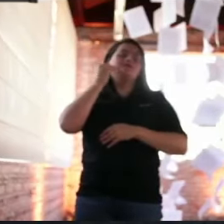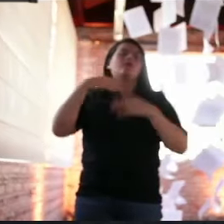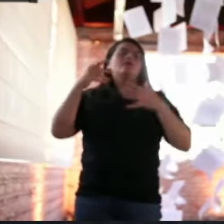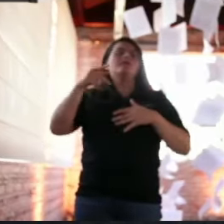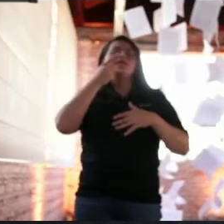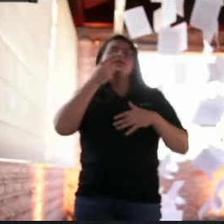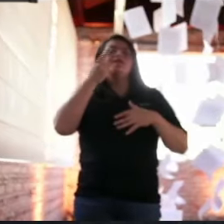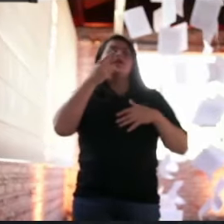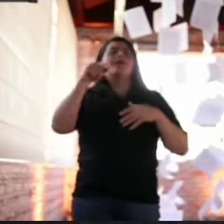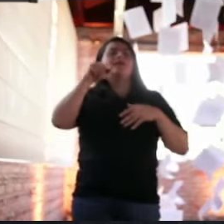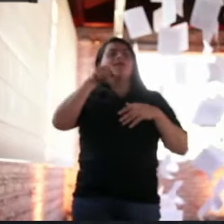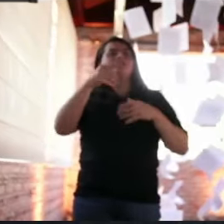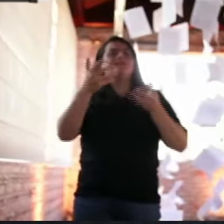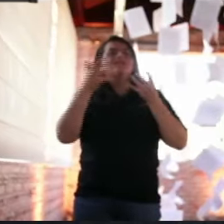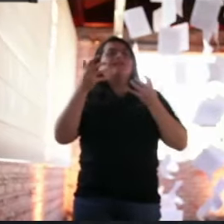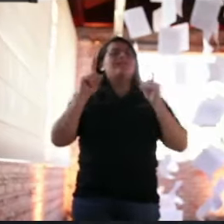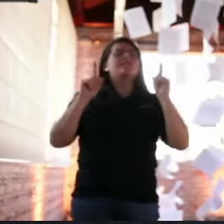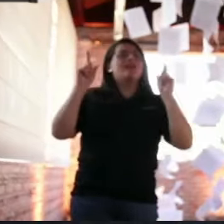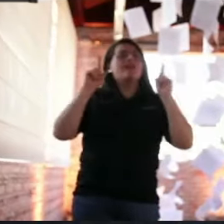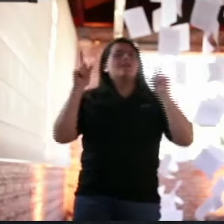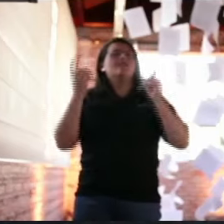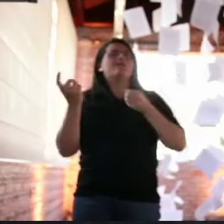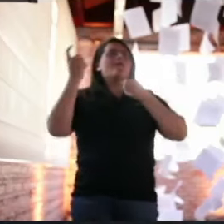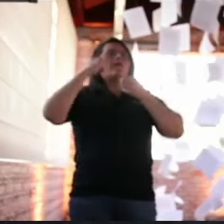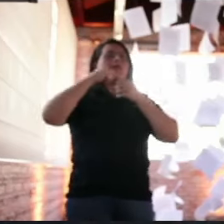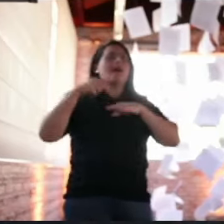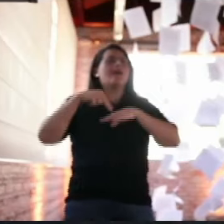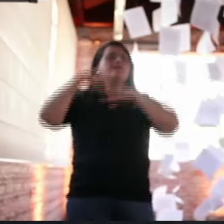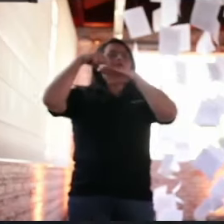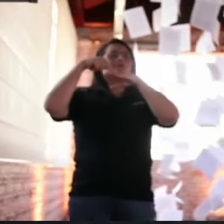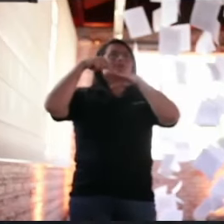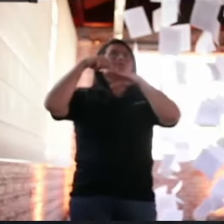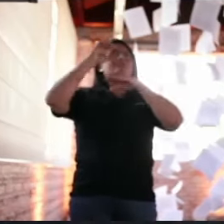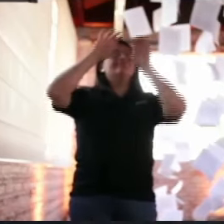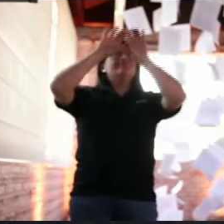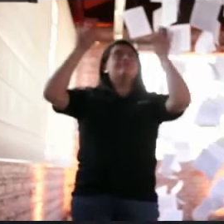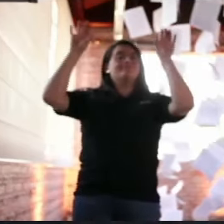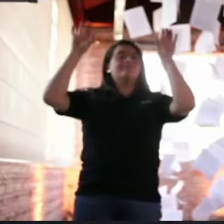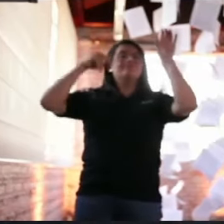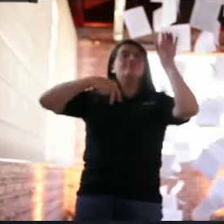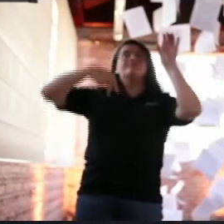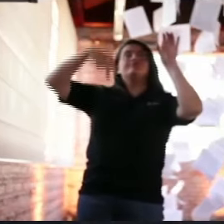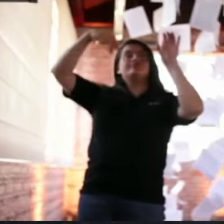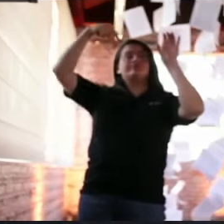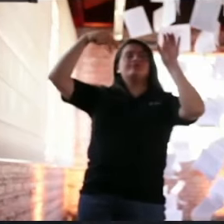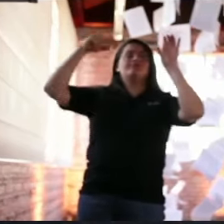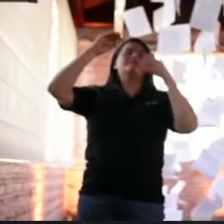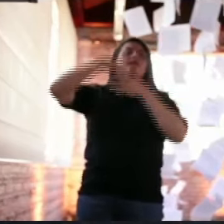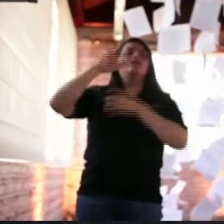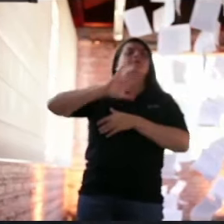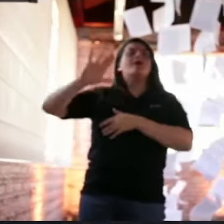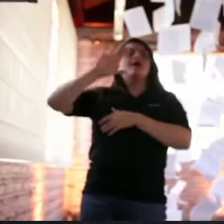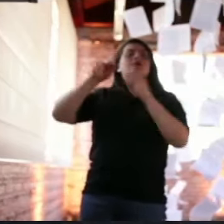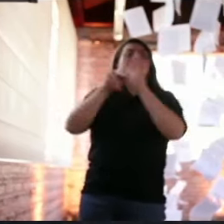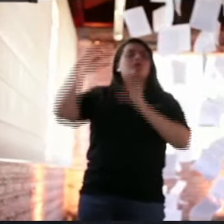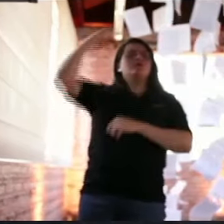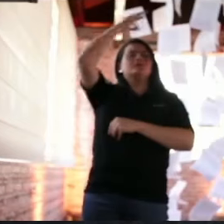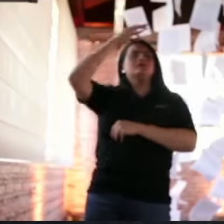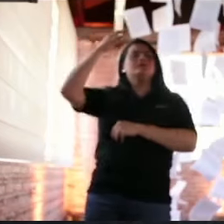você fala você até faz o gesto né voltar a subir né para o reino dos céus assim dentro dessa imagem da Santíssima